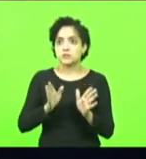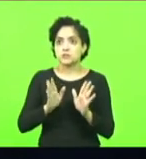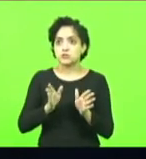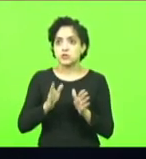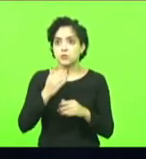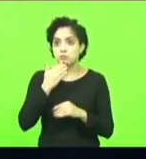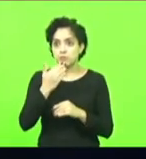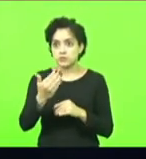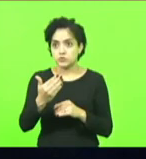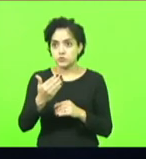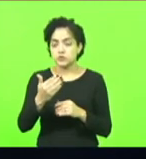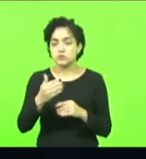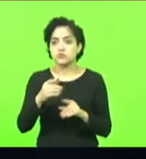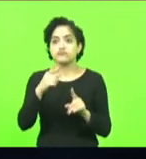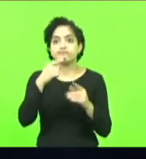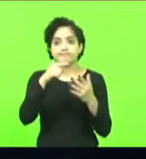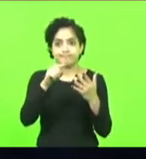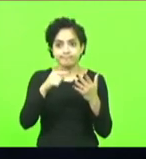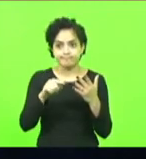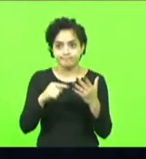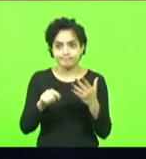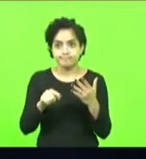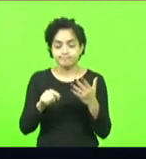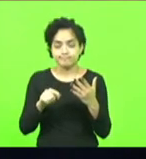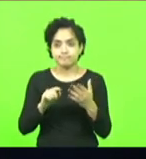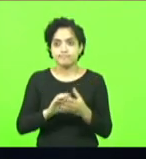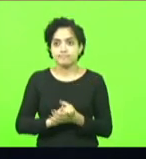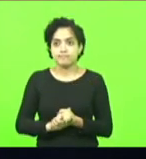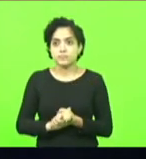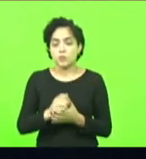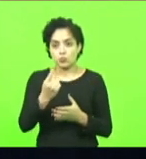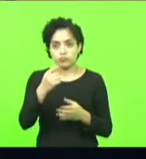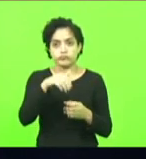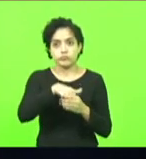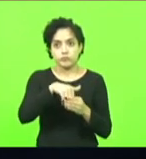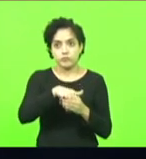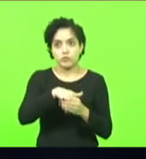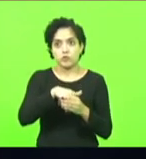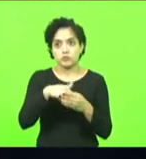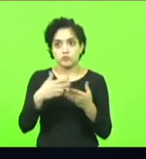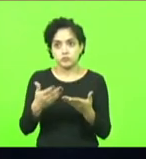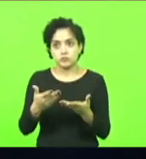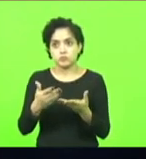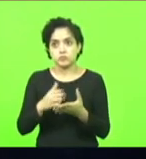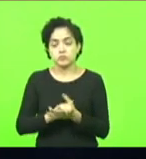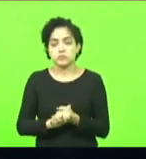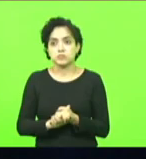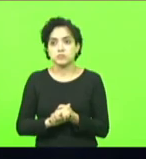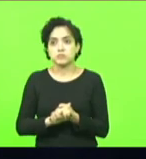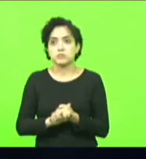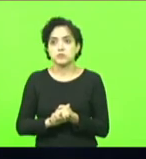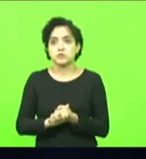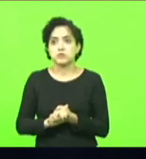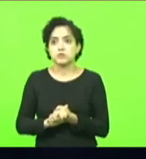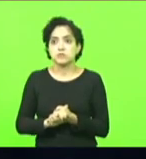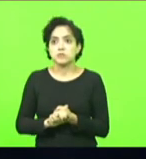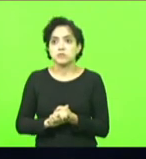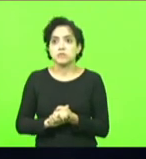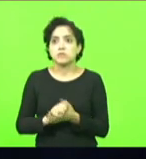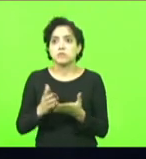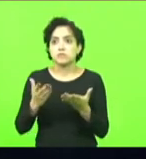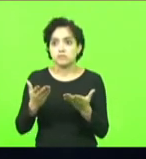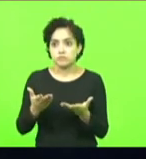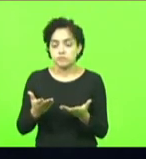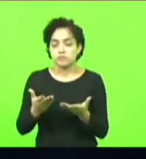pedido de destaque, pode estar garantindo. Então, um voto de quem assumiu o compromisso também, tá bom?